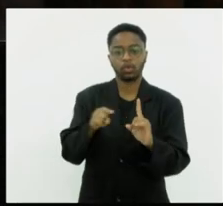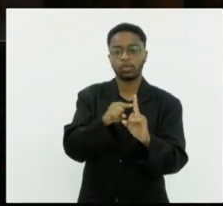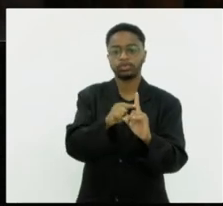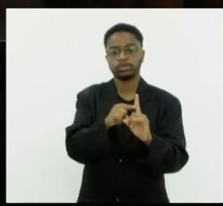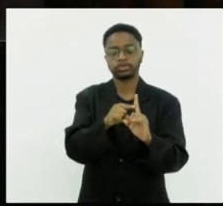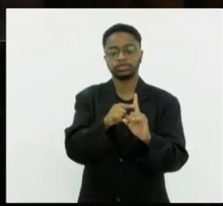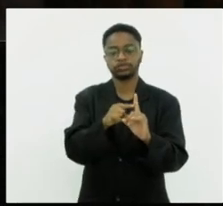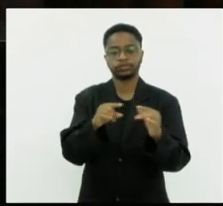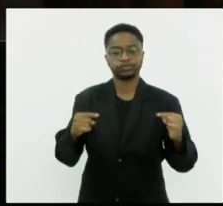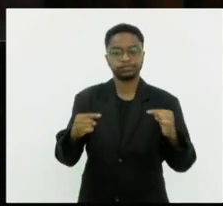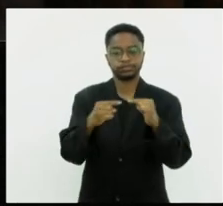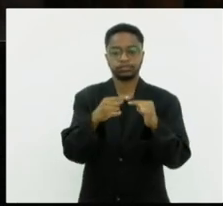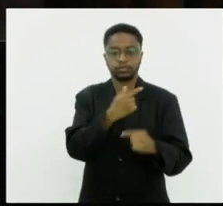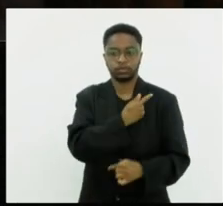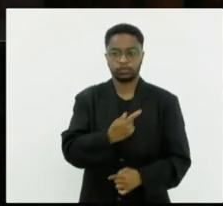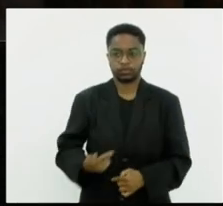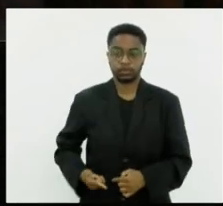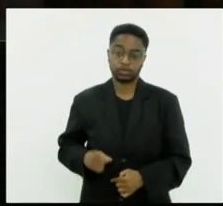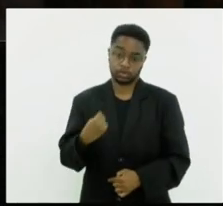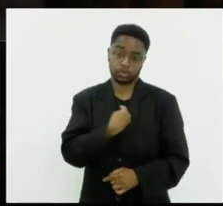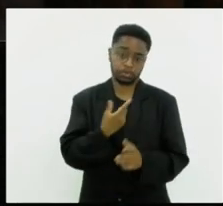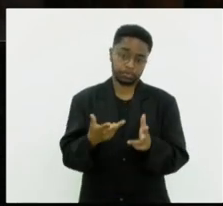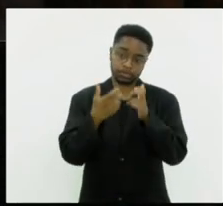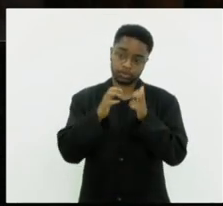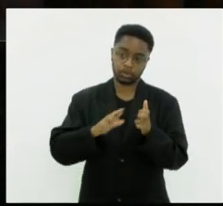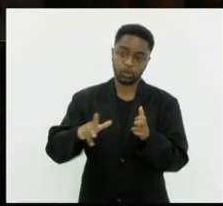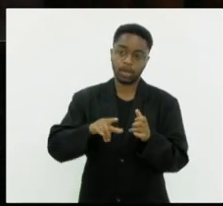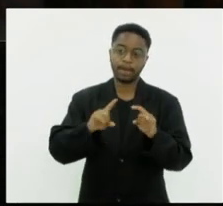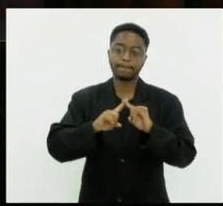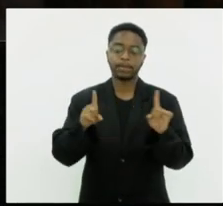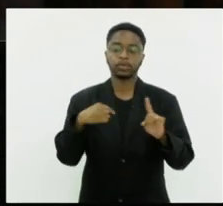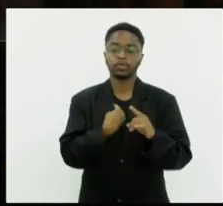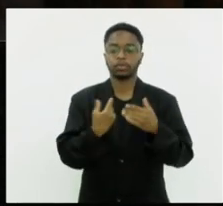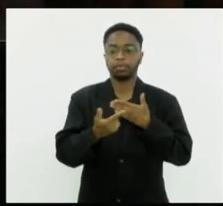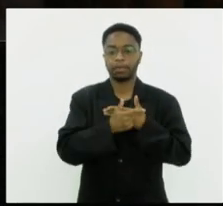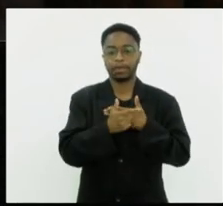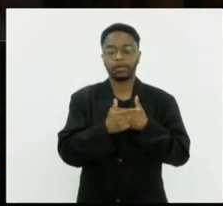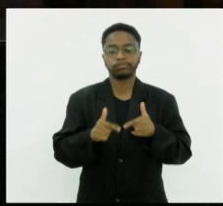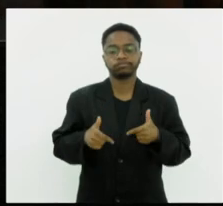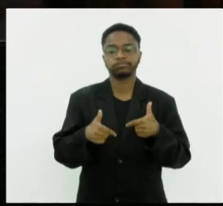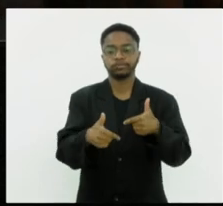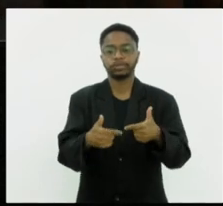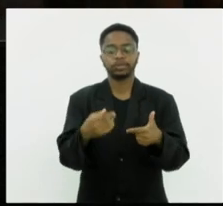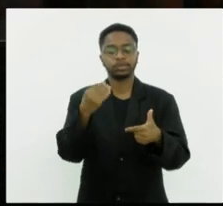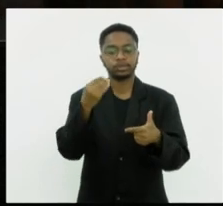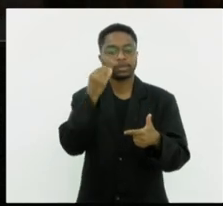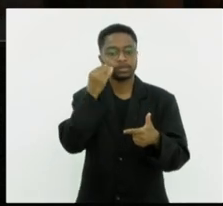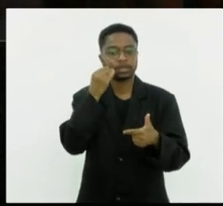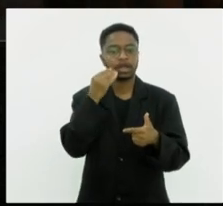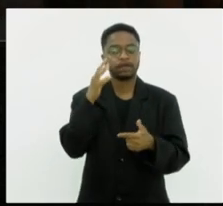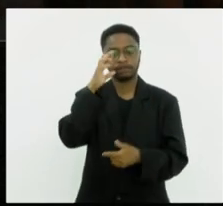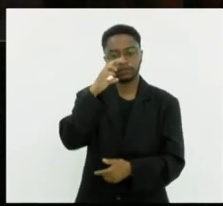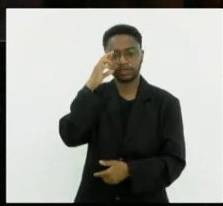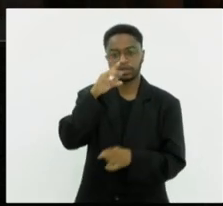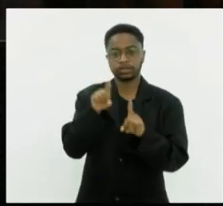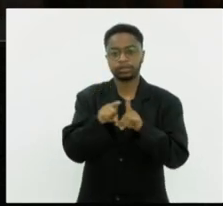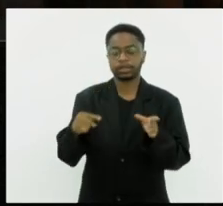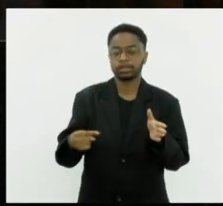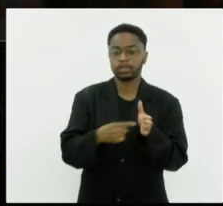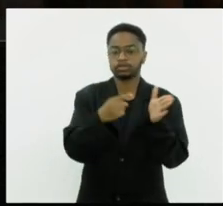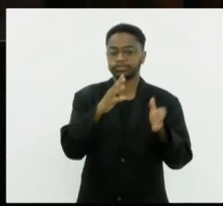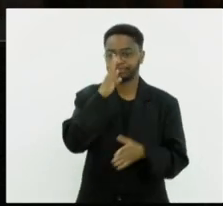pelo governo do Estado. A gente está vendo que não, mas aqui é o nosso papel, de não só fiscalizar, mas denunciar a